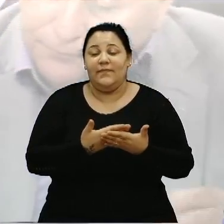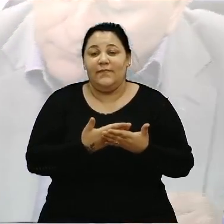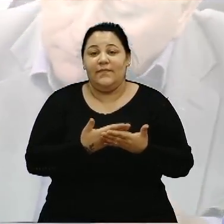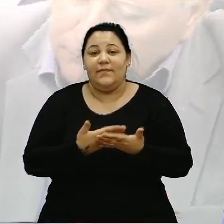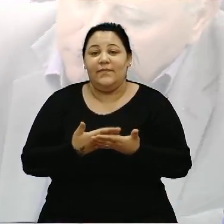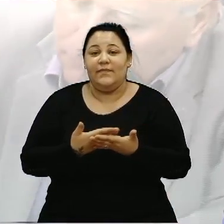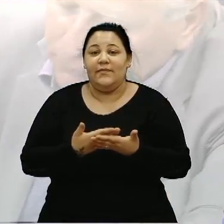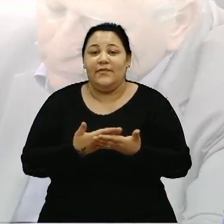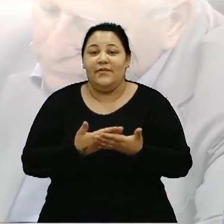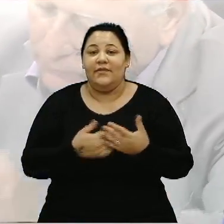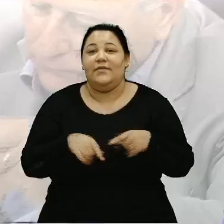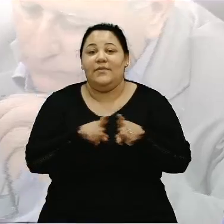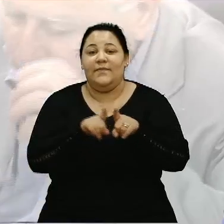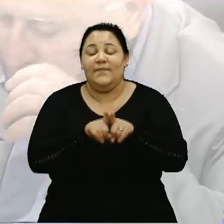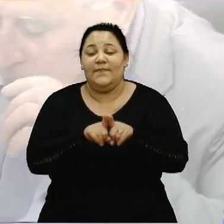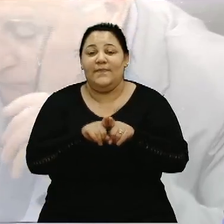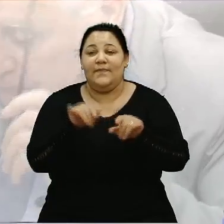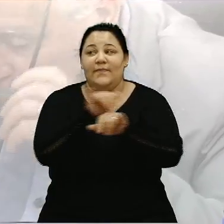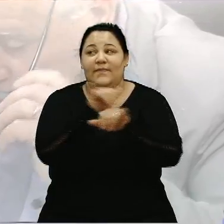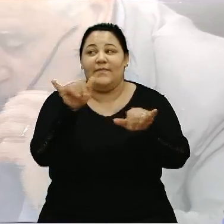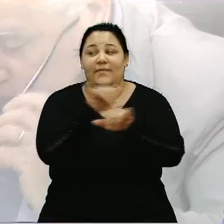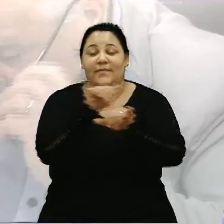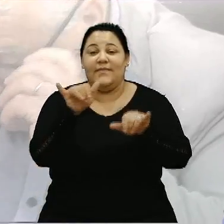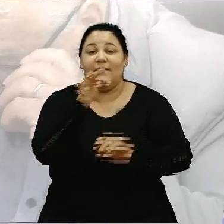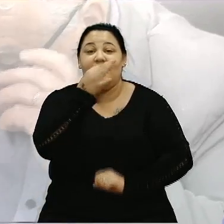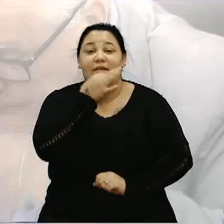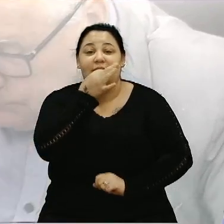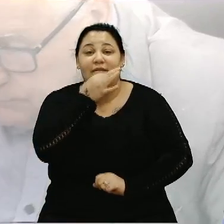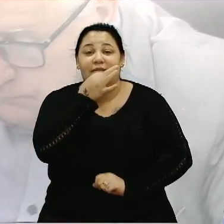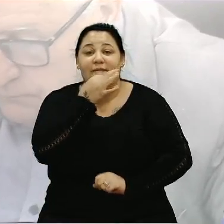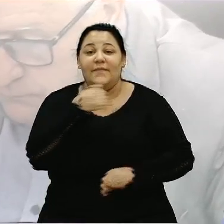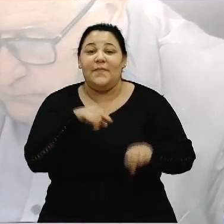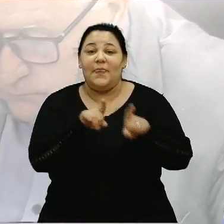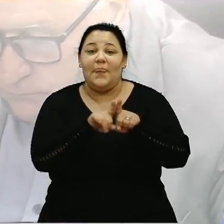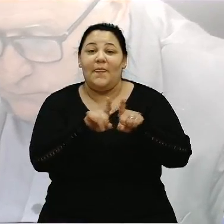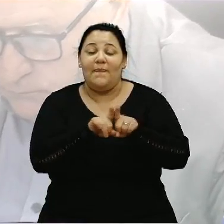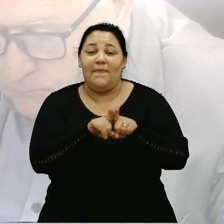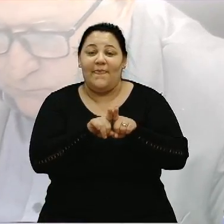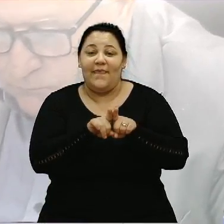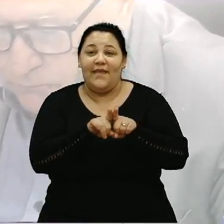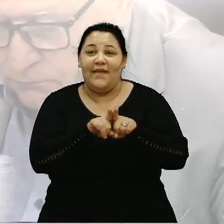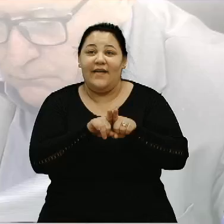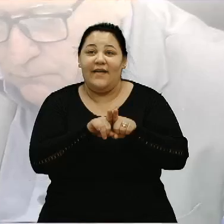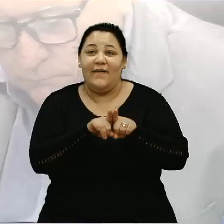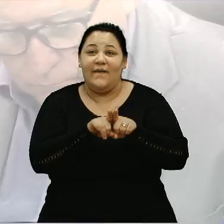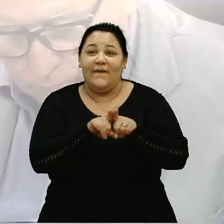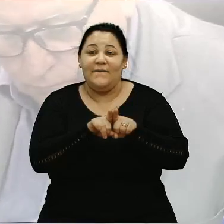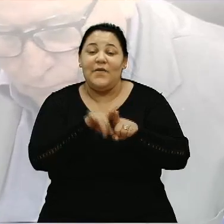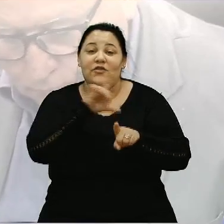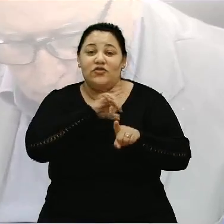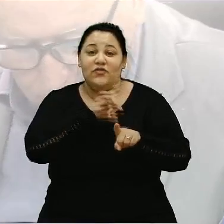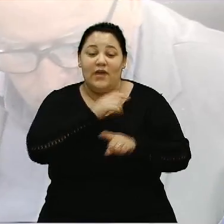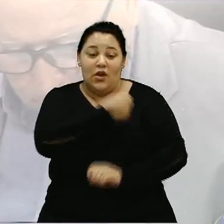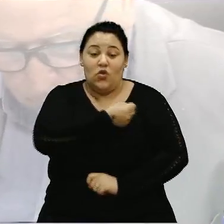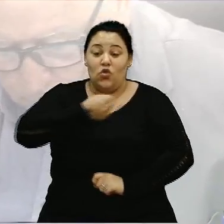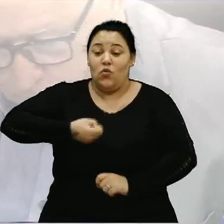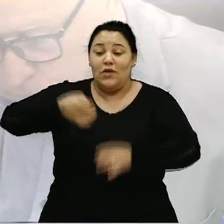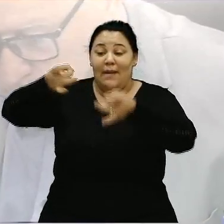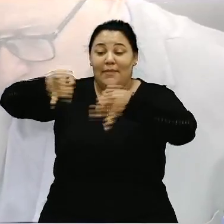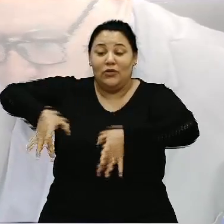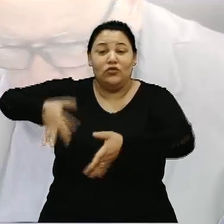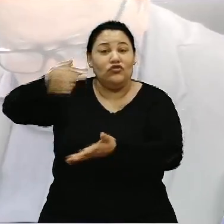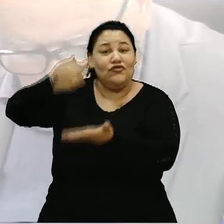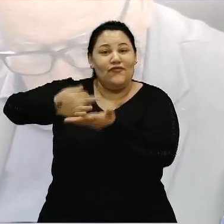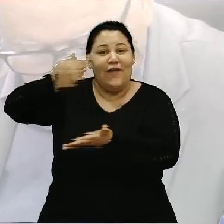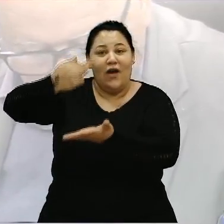escolar. Informa que em Caxias do Sul, na rede pública de ensino, nos anos de 2021, 22 e 23, obtiveram os seguintes números de abandonos,